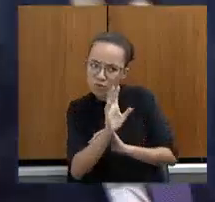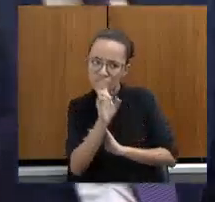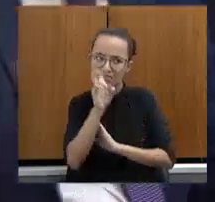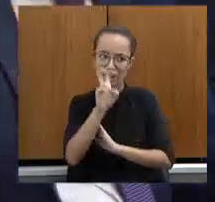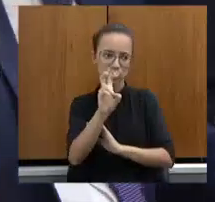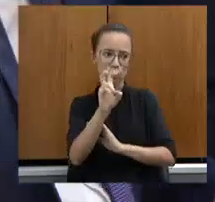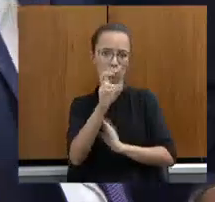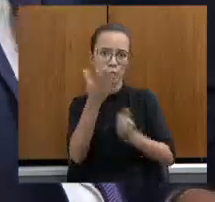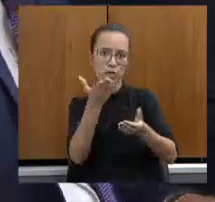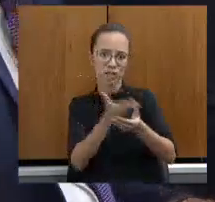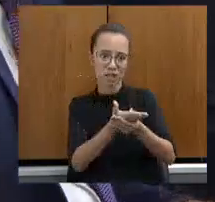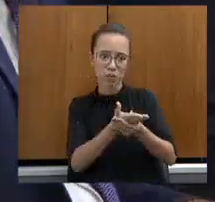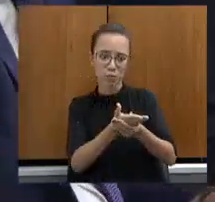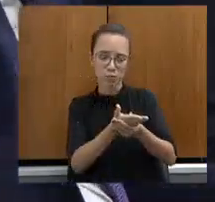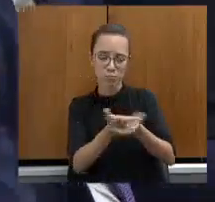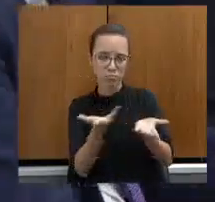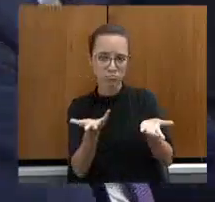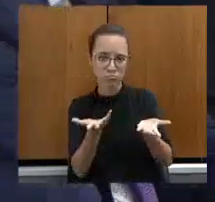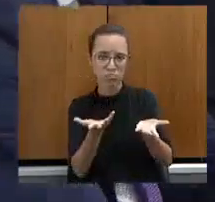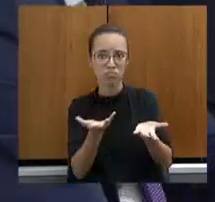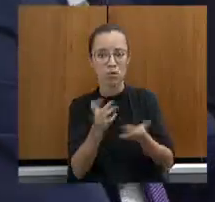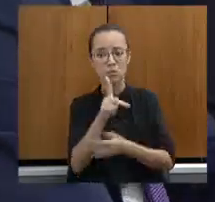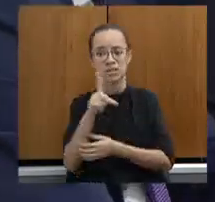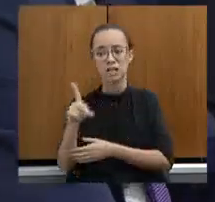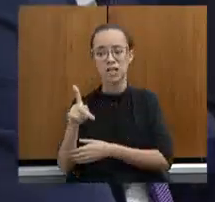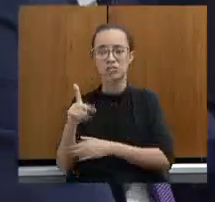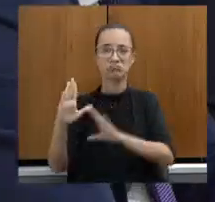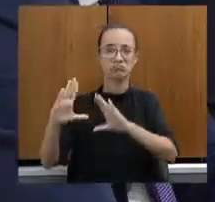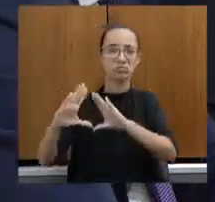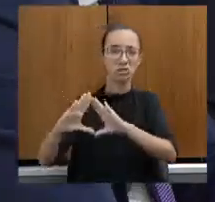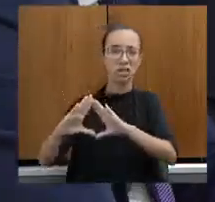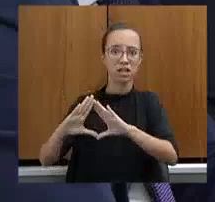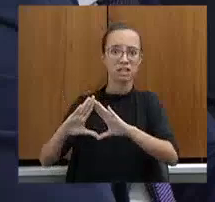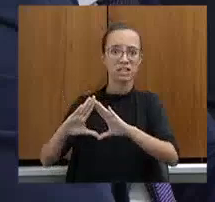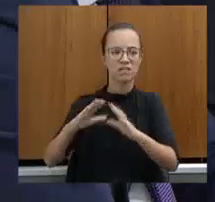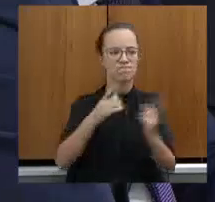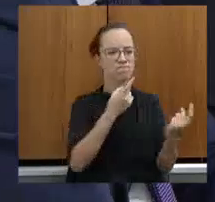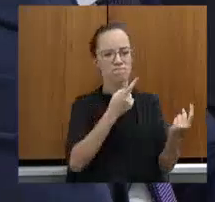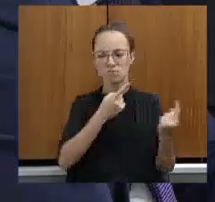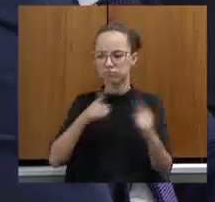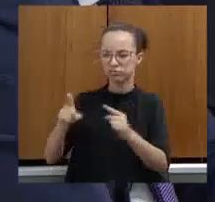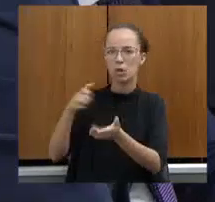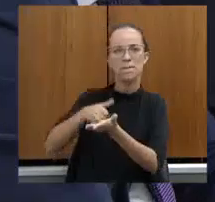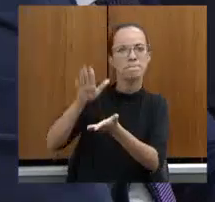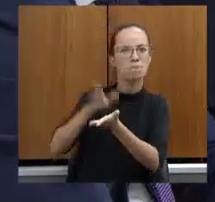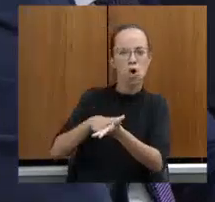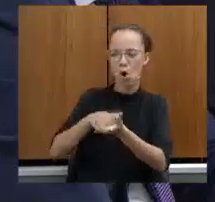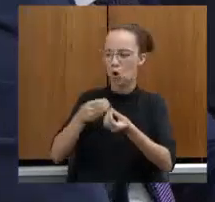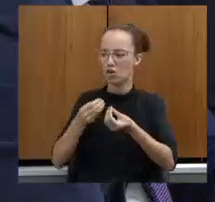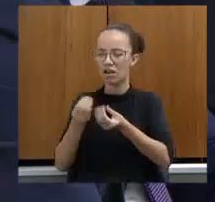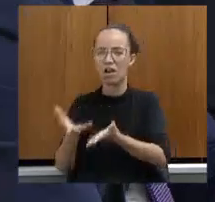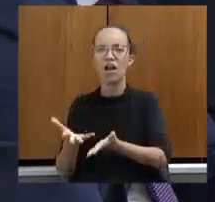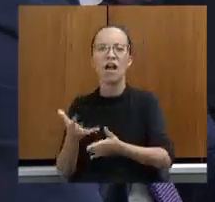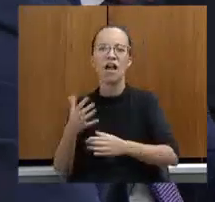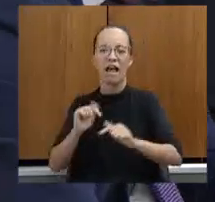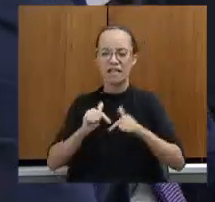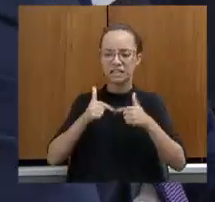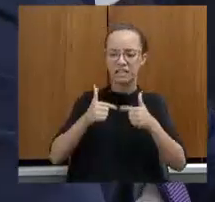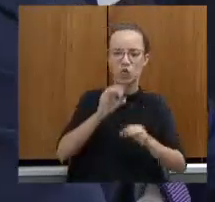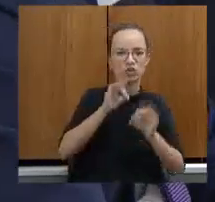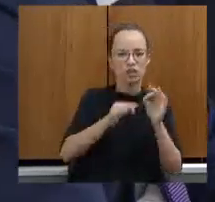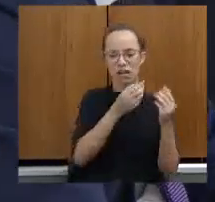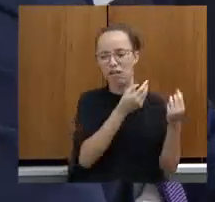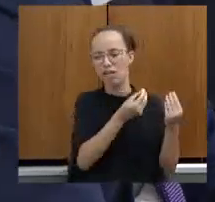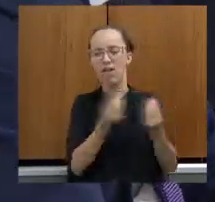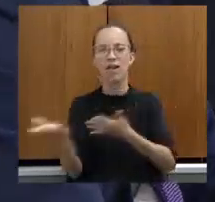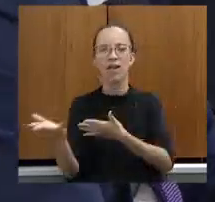ações o presidente da casa diretamente atacado com multas é ações judiciais do